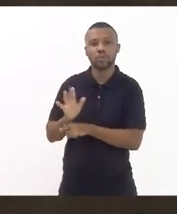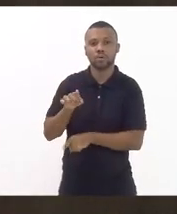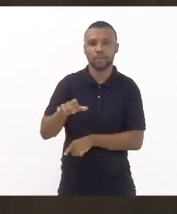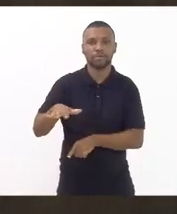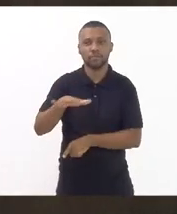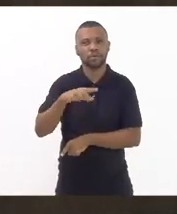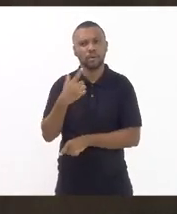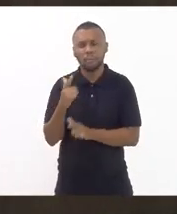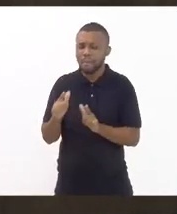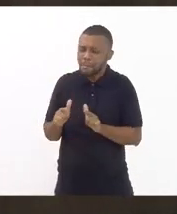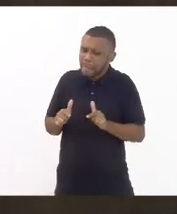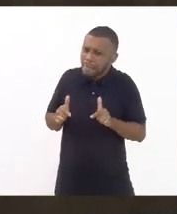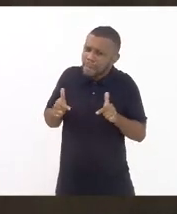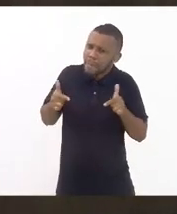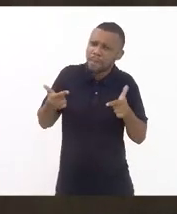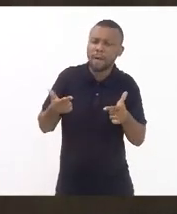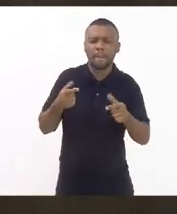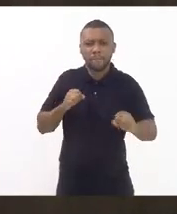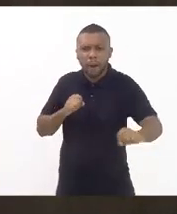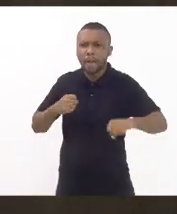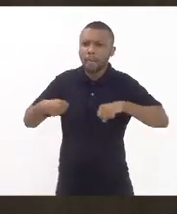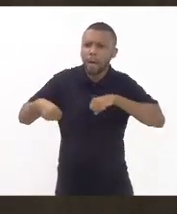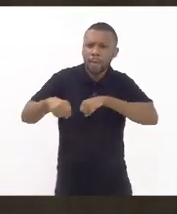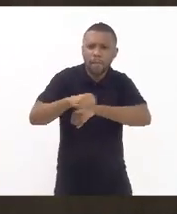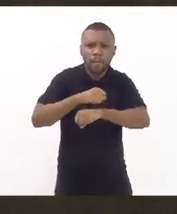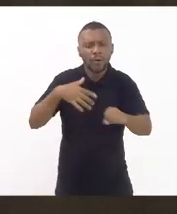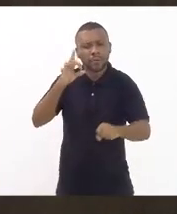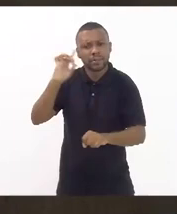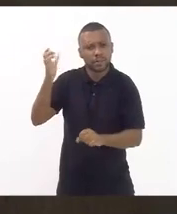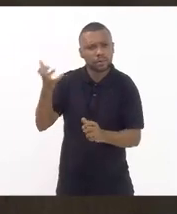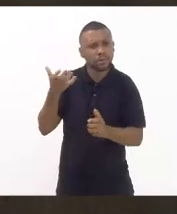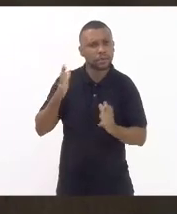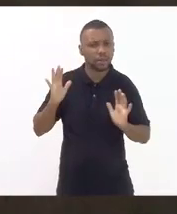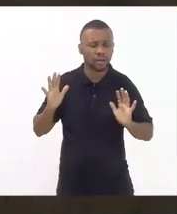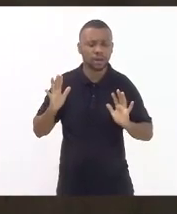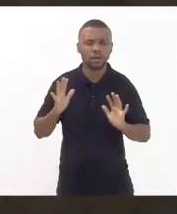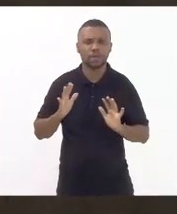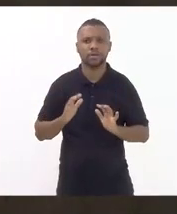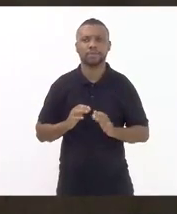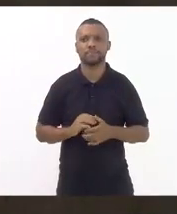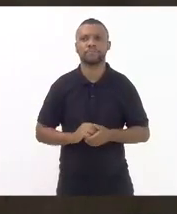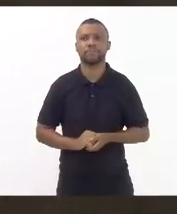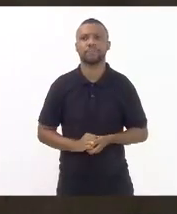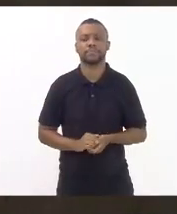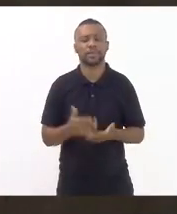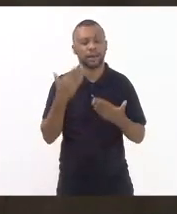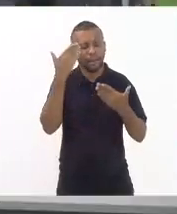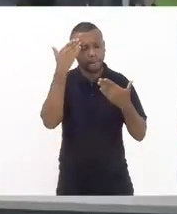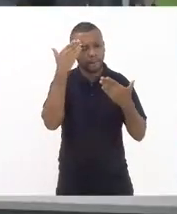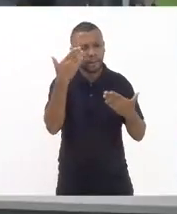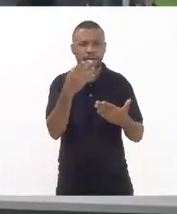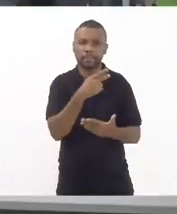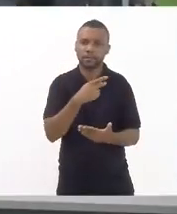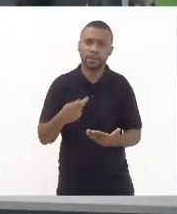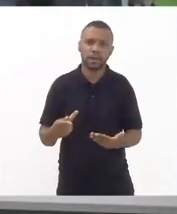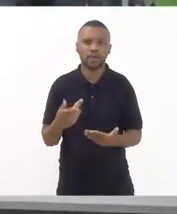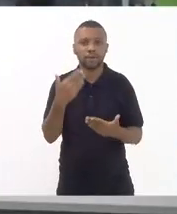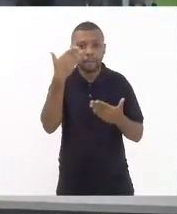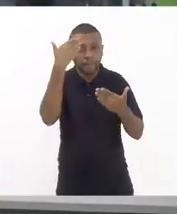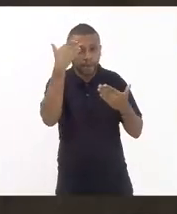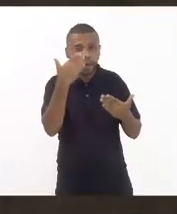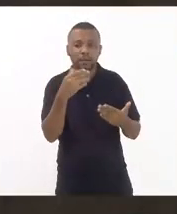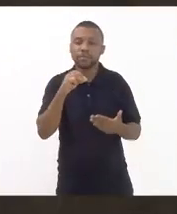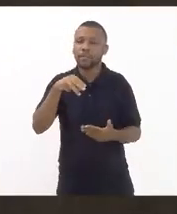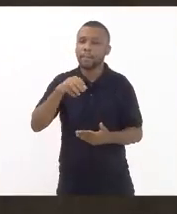cair atirando, né, irmão? Se Deus quiser. Tá bom? Obrigado, presidente. E obrigado, Márcio Pacheco, que